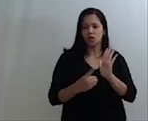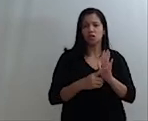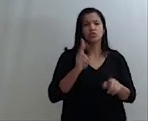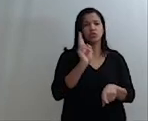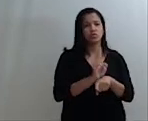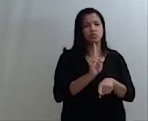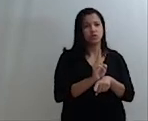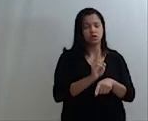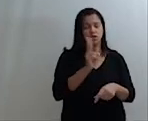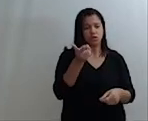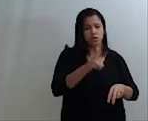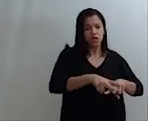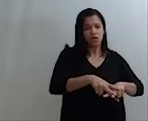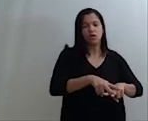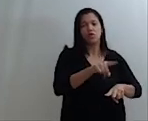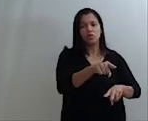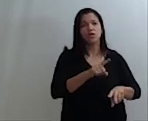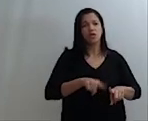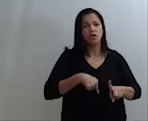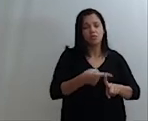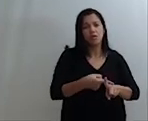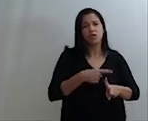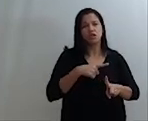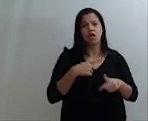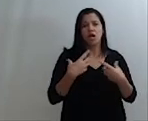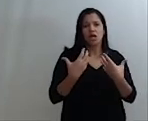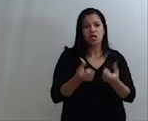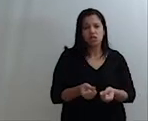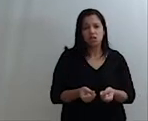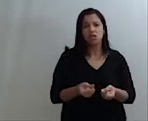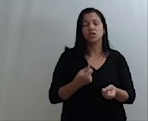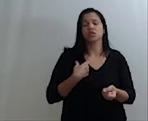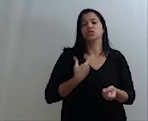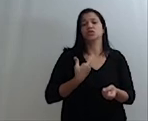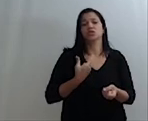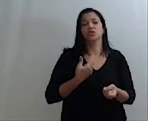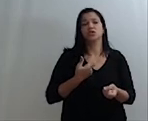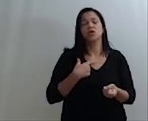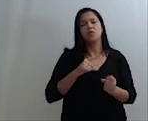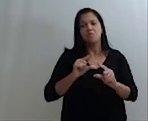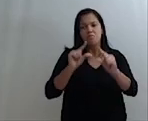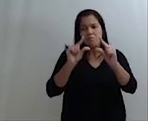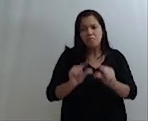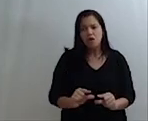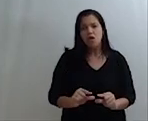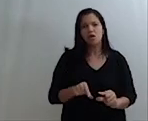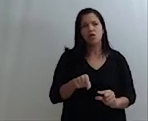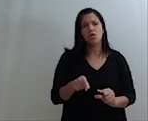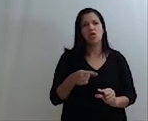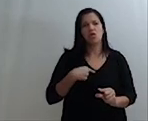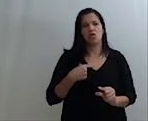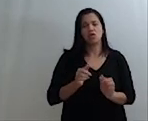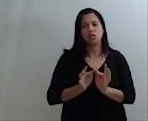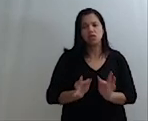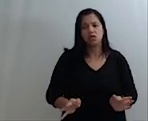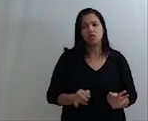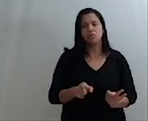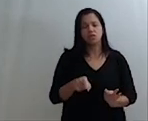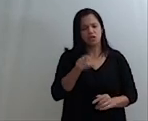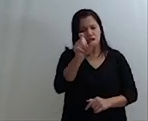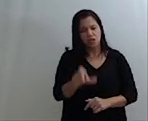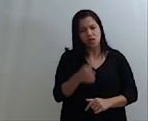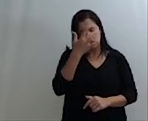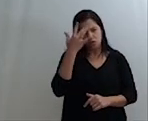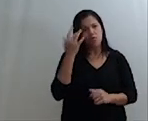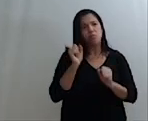e a aplicação de medidas cautelares diversas e menos gravosas para que o paciente possa responder a